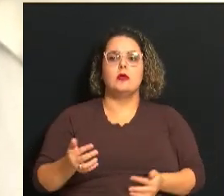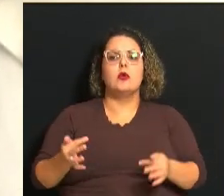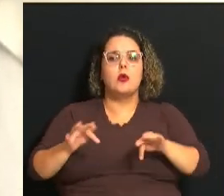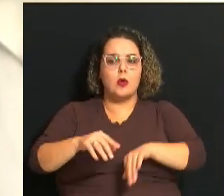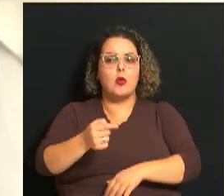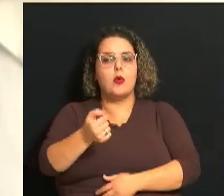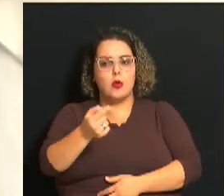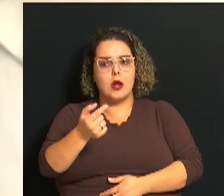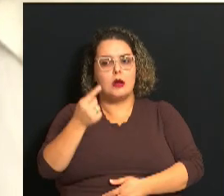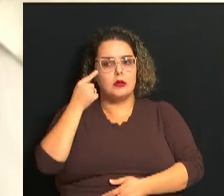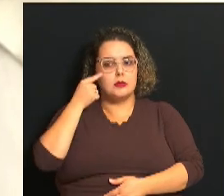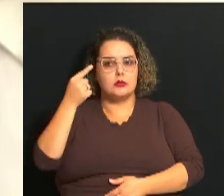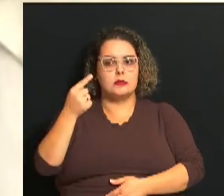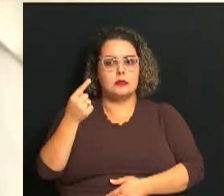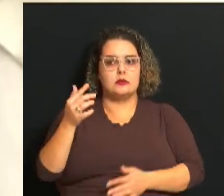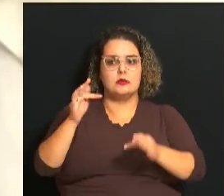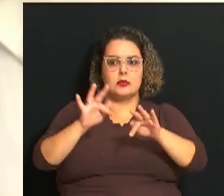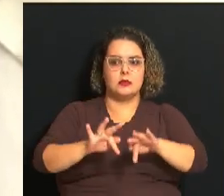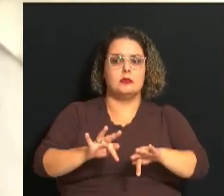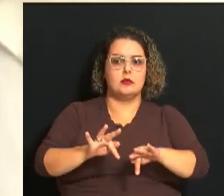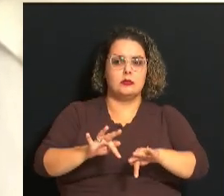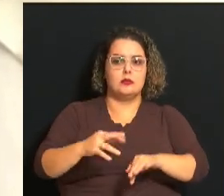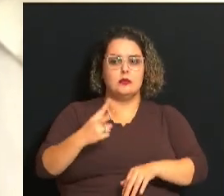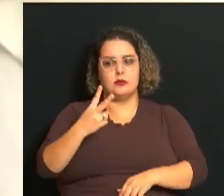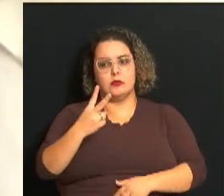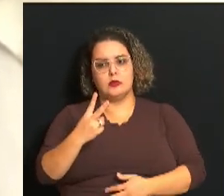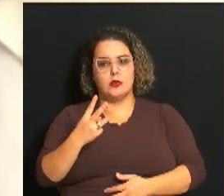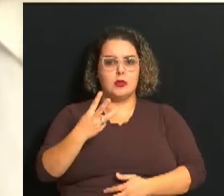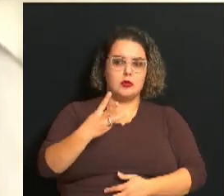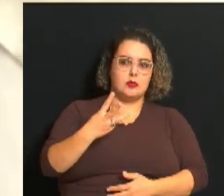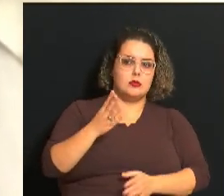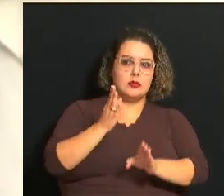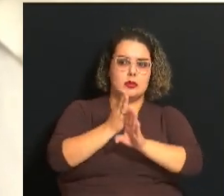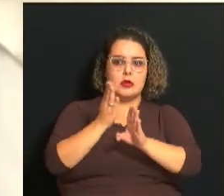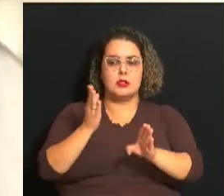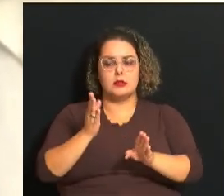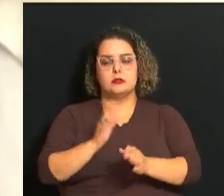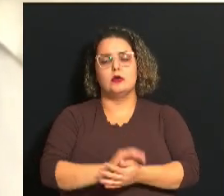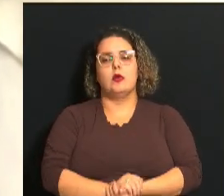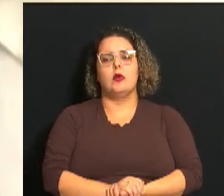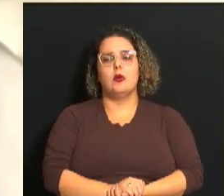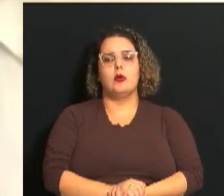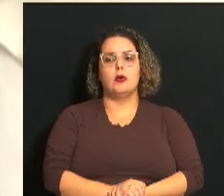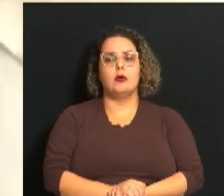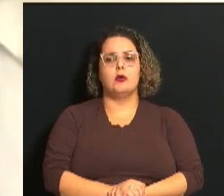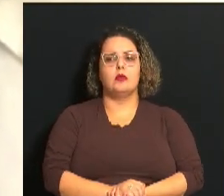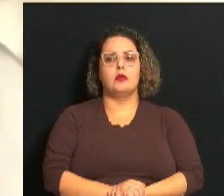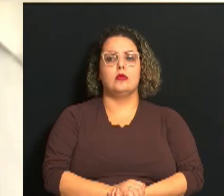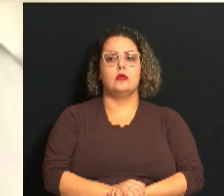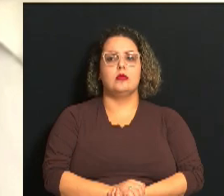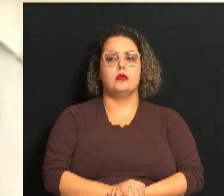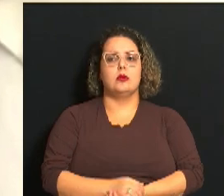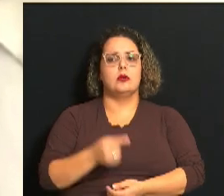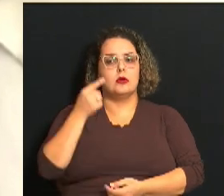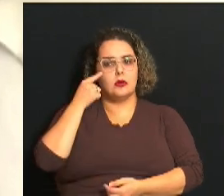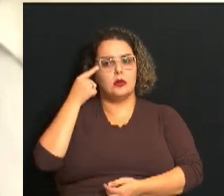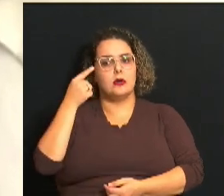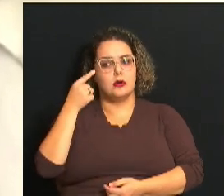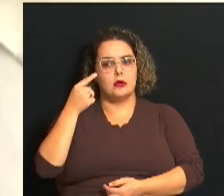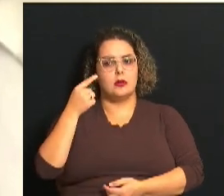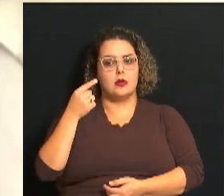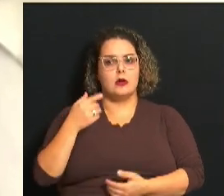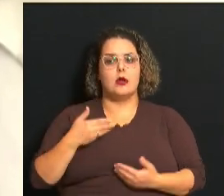a ideia é acho que é finalizar com mais dois ou três encontros e a gente pretende logo